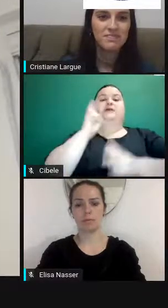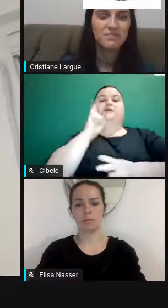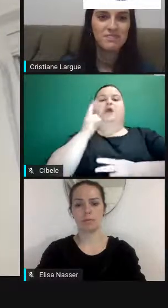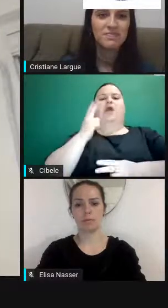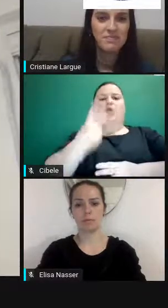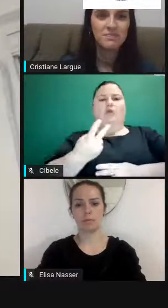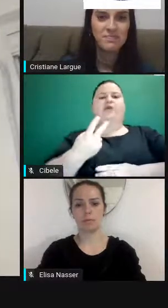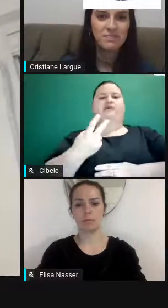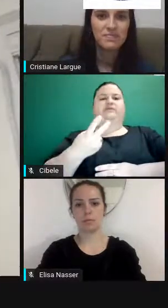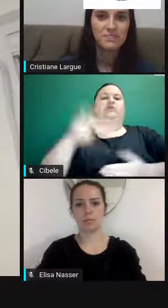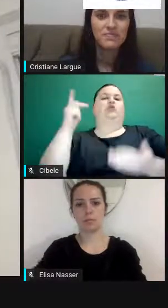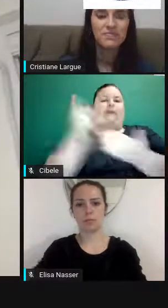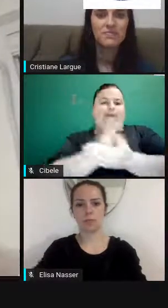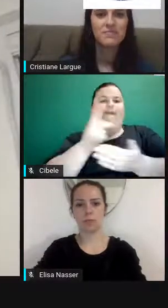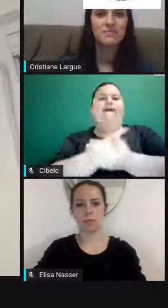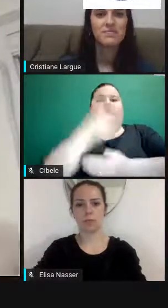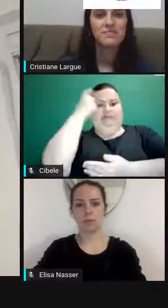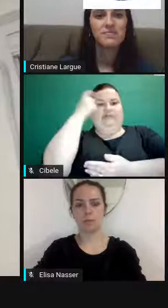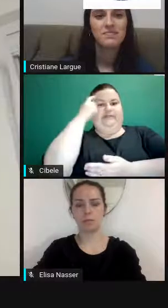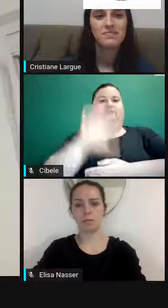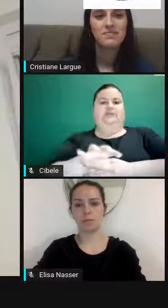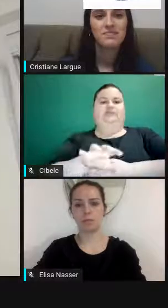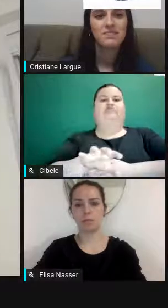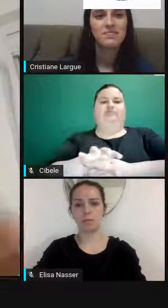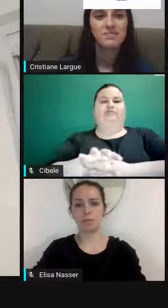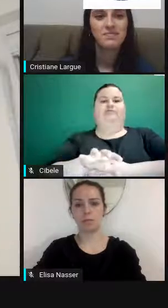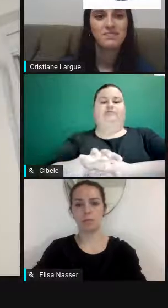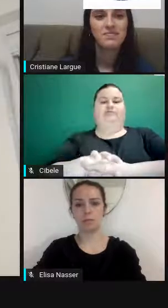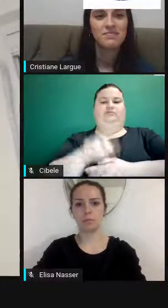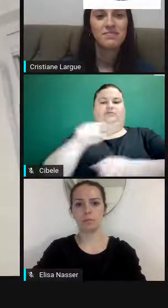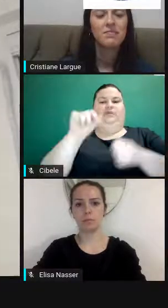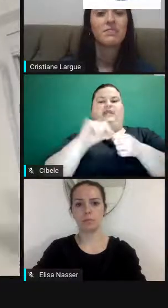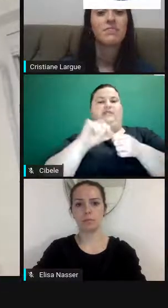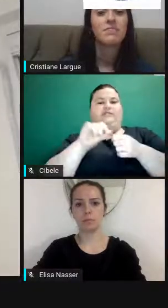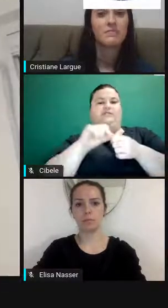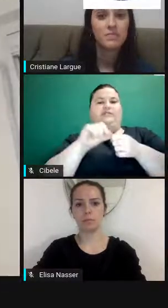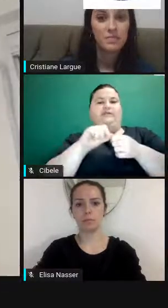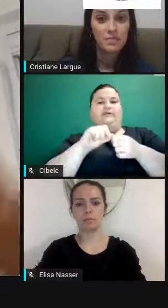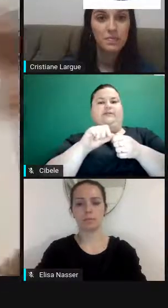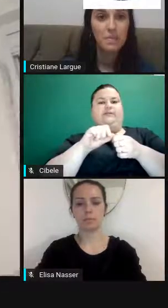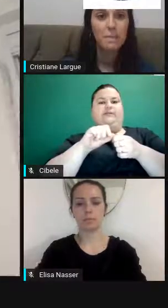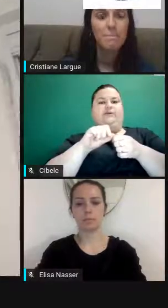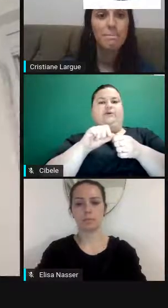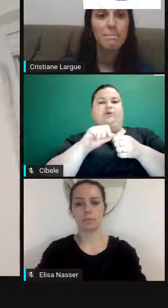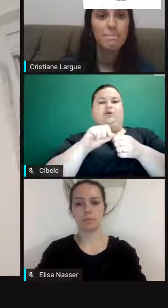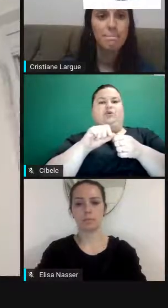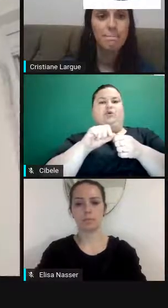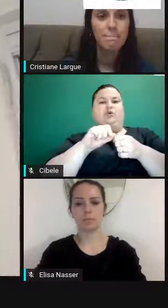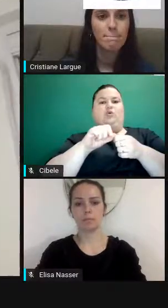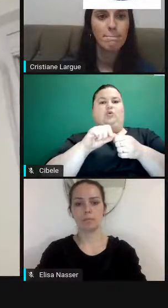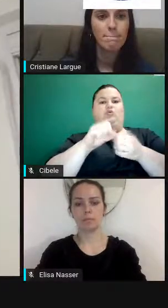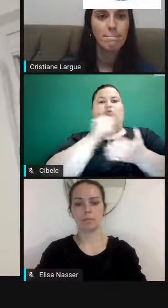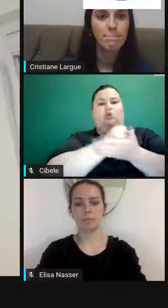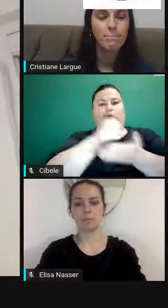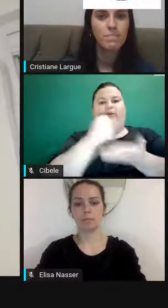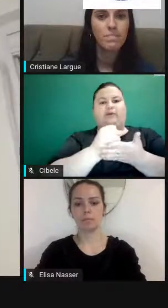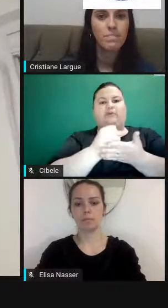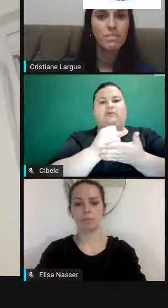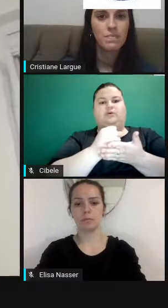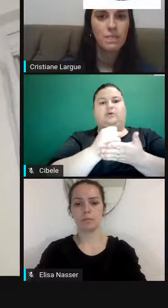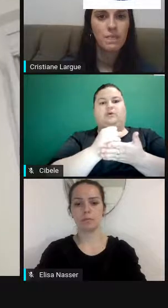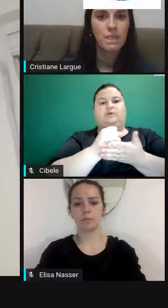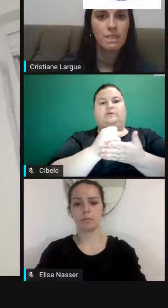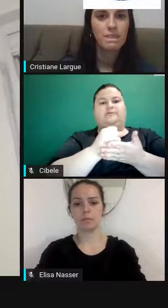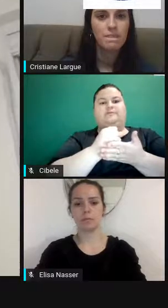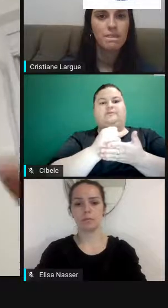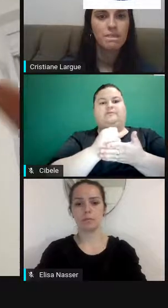que é errado pensar dessa maneira e eles fizeram uma portaria que autoriza aqui do simplesmente fazer a doação e com um